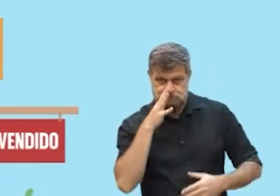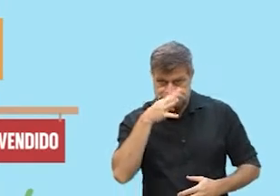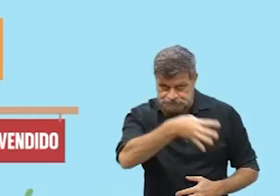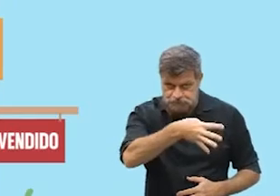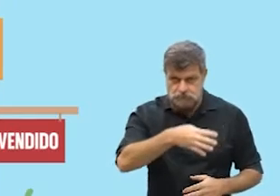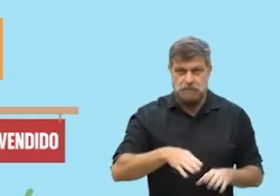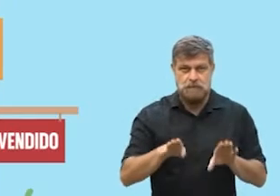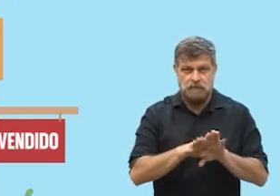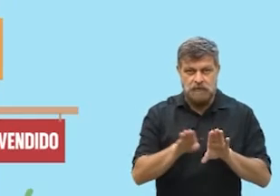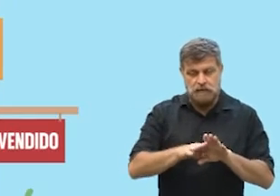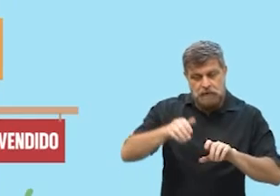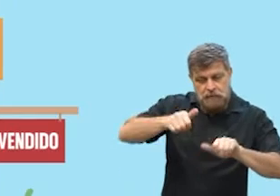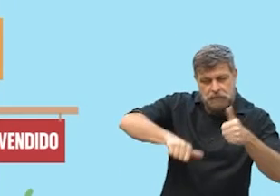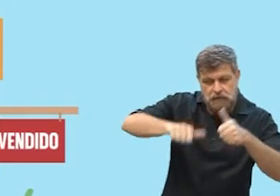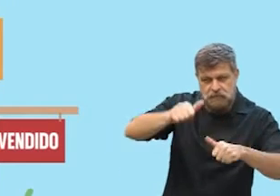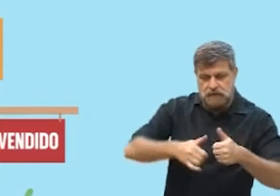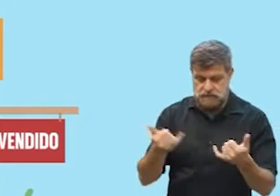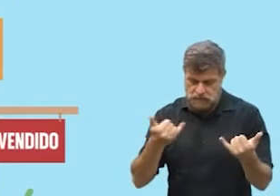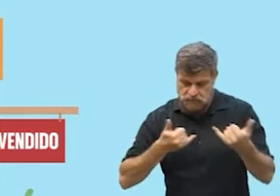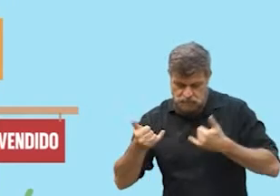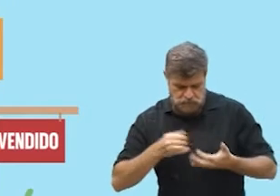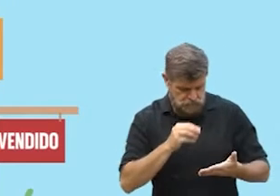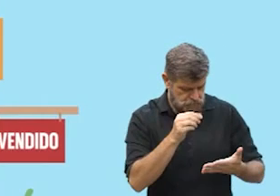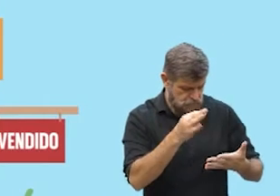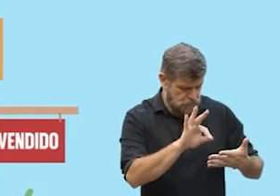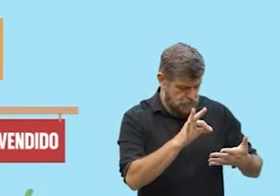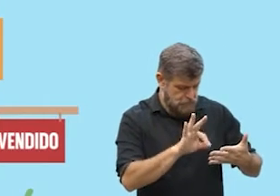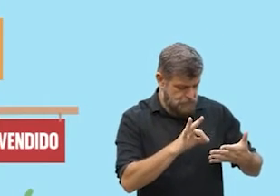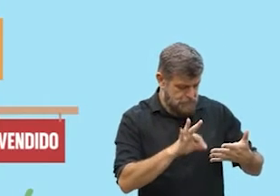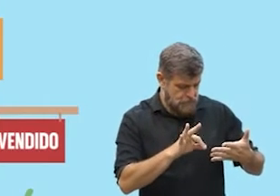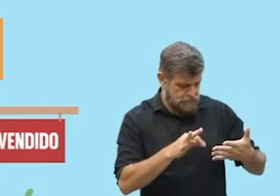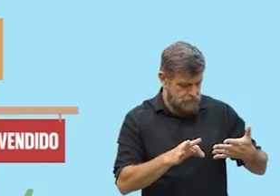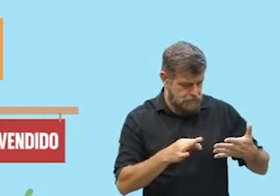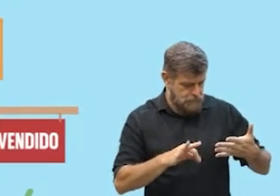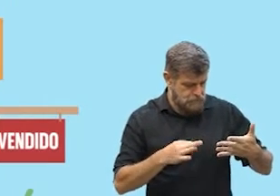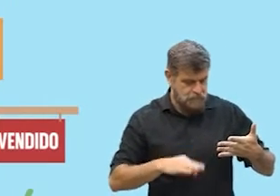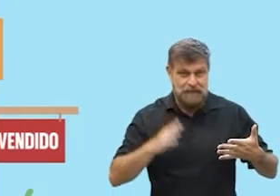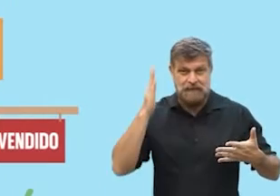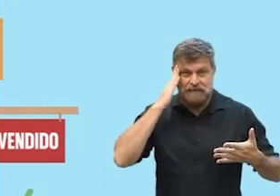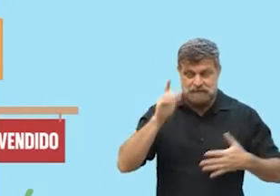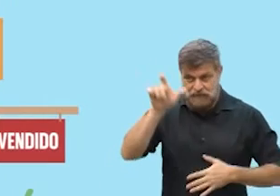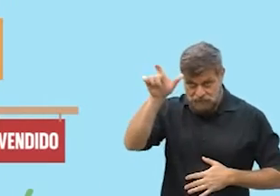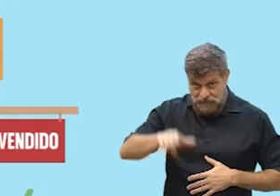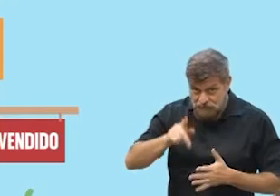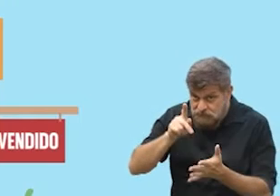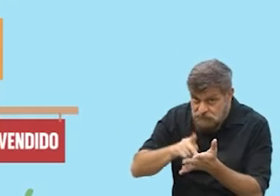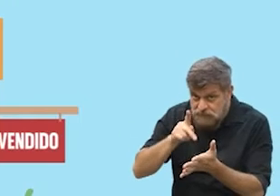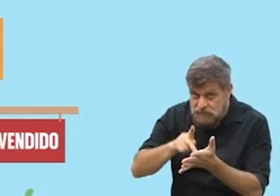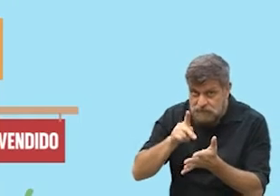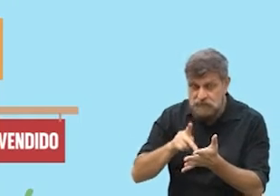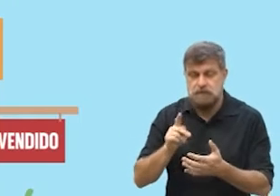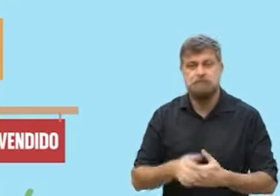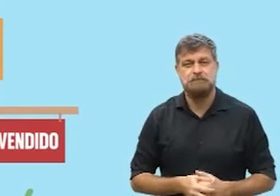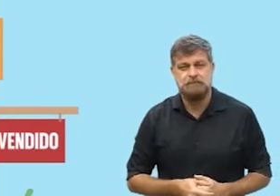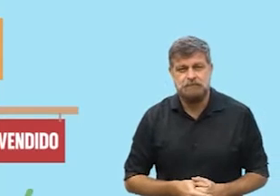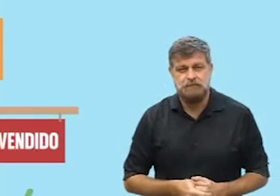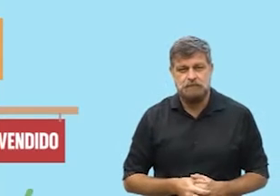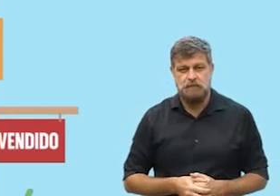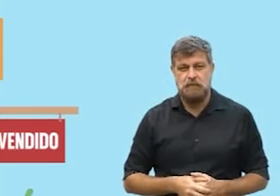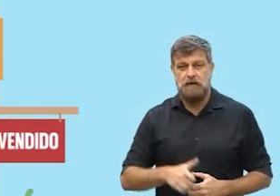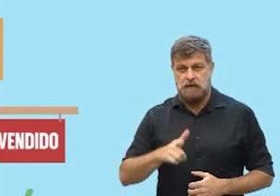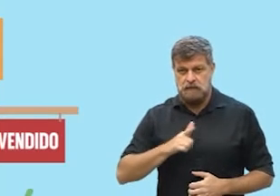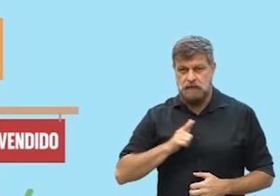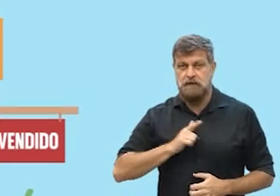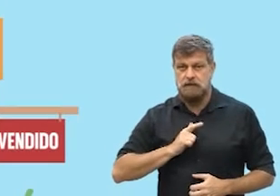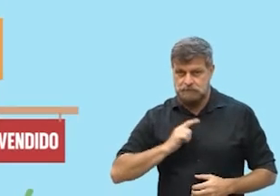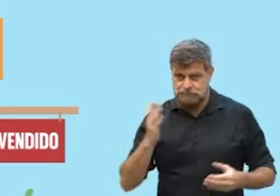do imóvel, verificar as informações e documentos sobre o imóvel e proprietário e checar a sua veracidade informando o comprador.